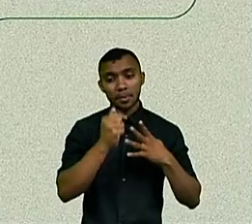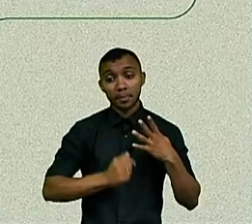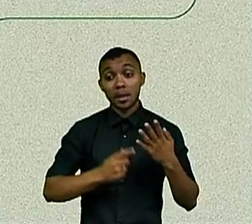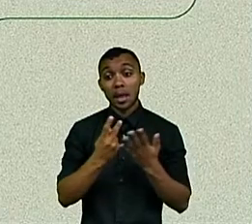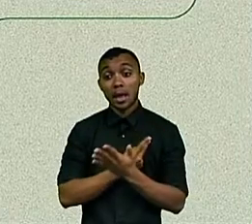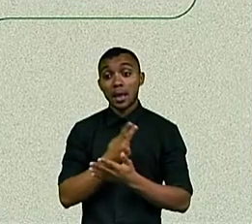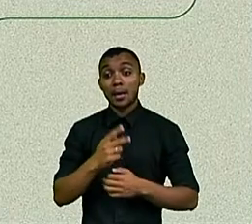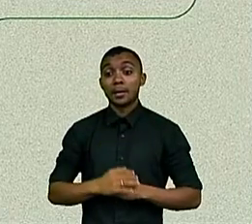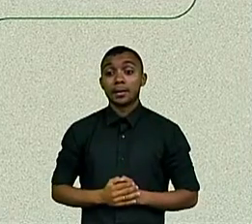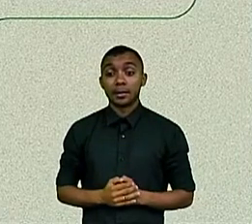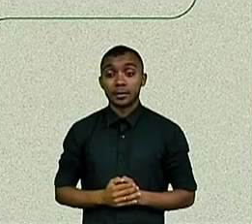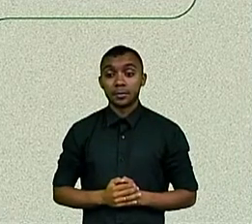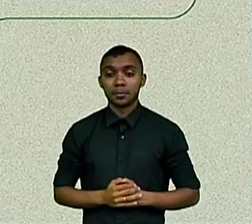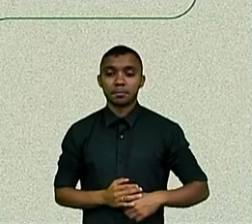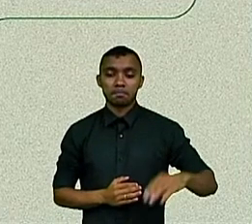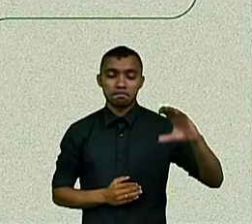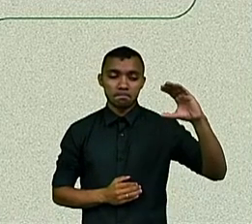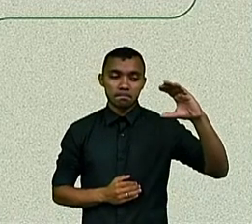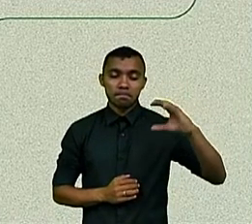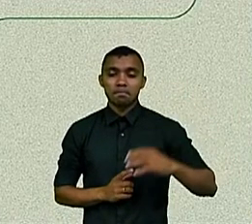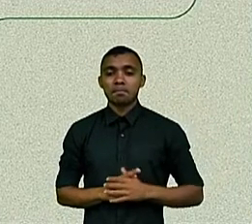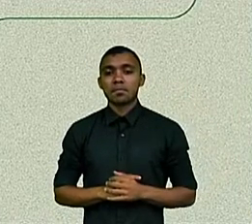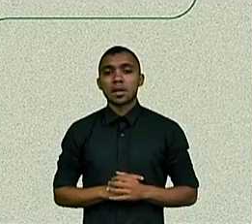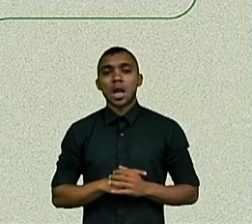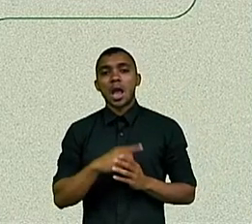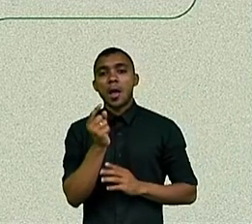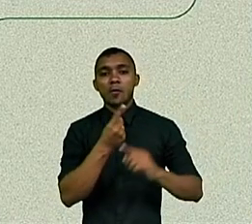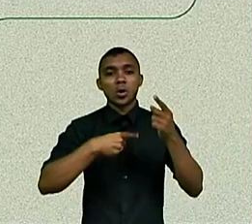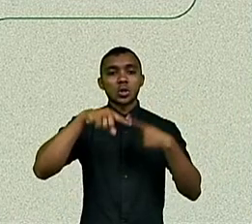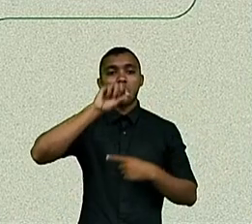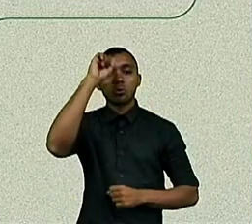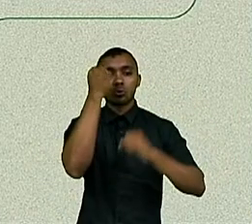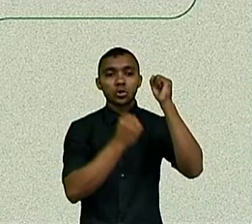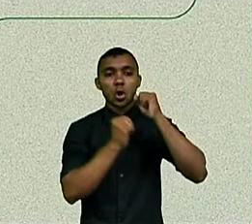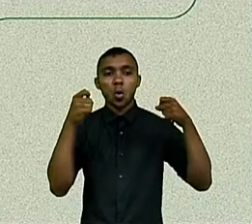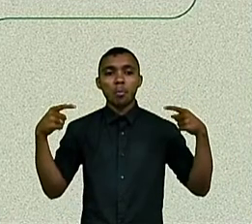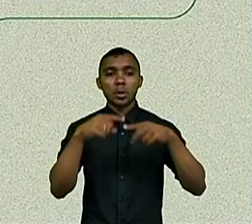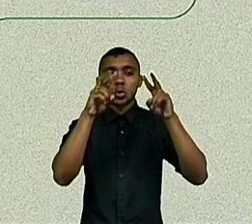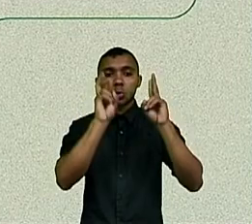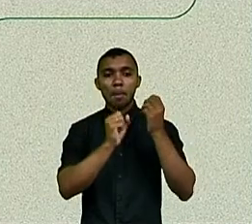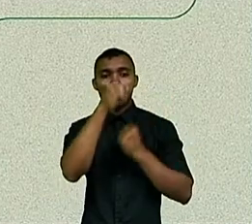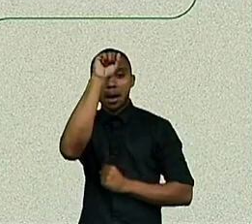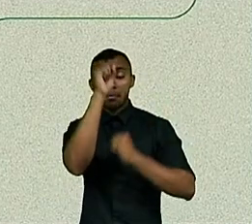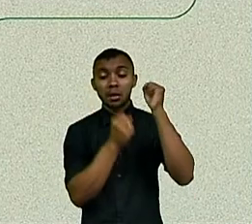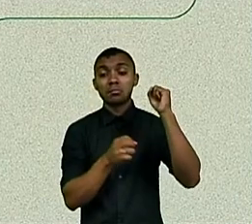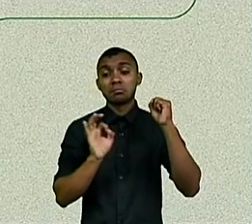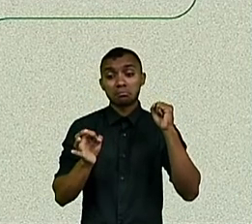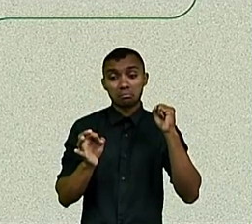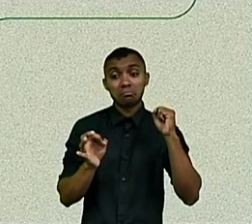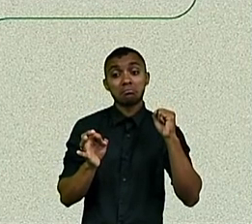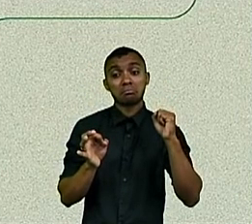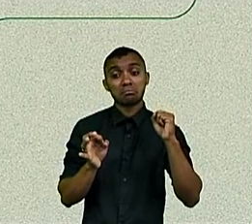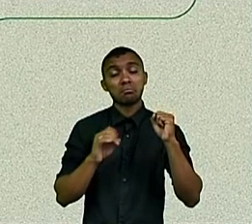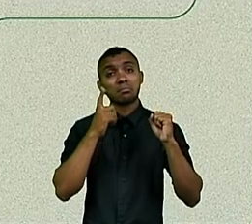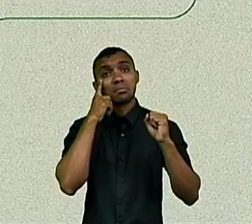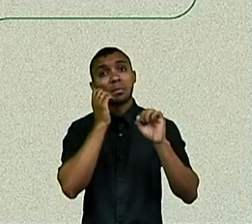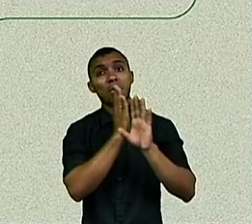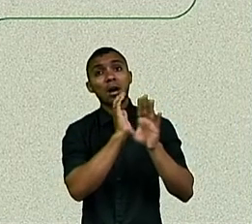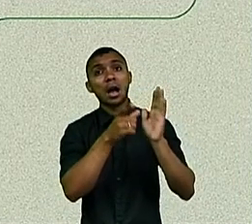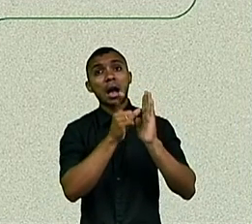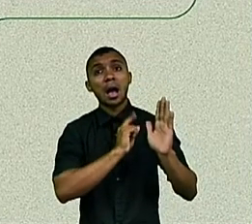ser Revolução Industrial está associada à industrialização sim que significava